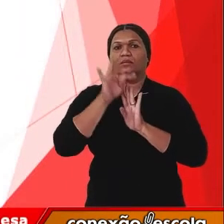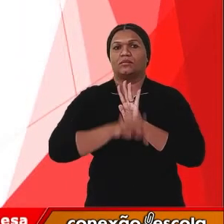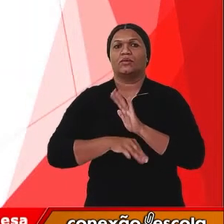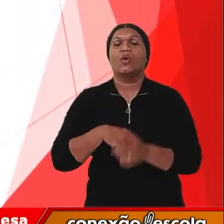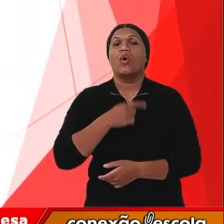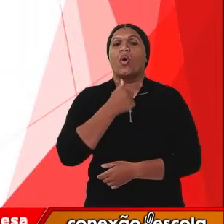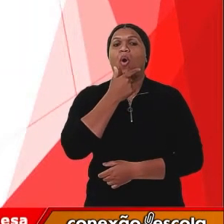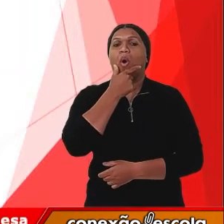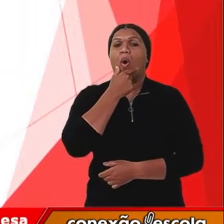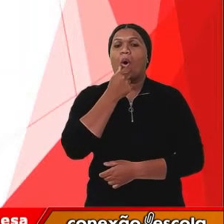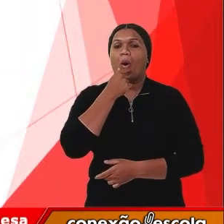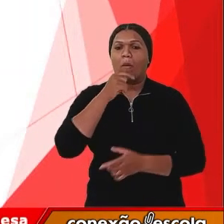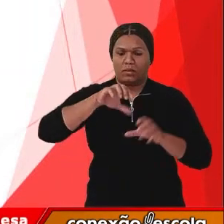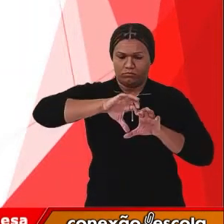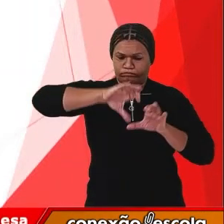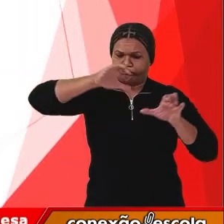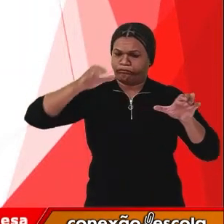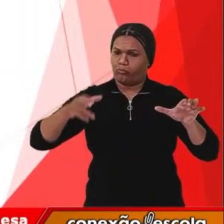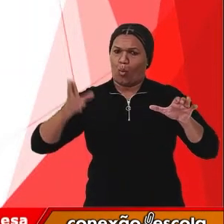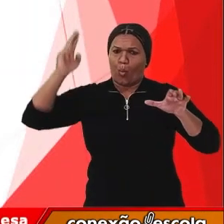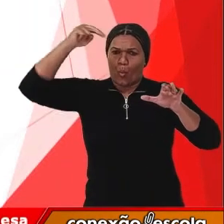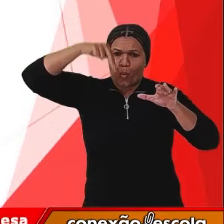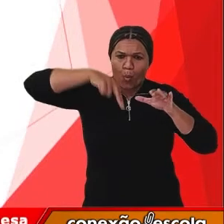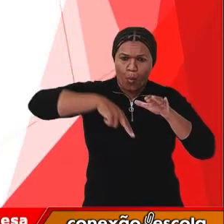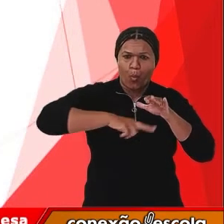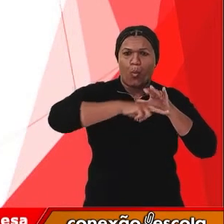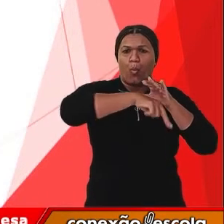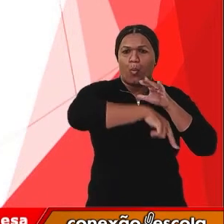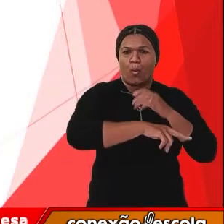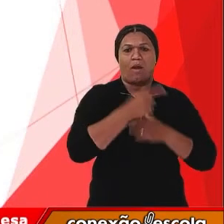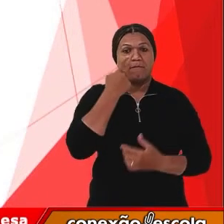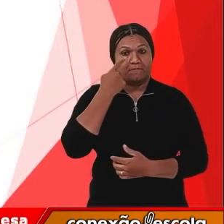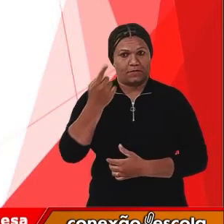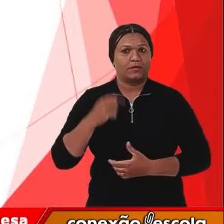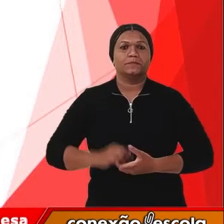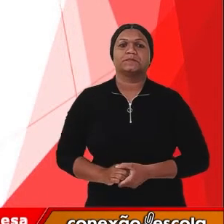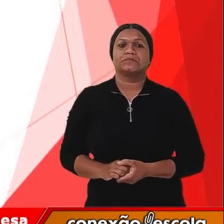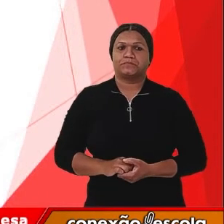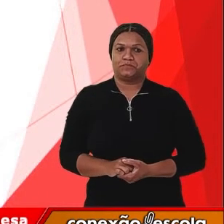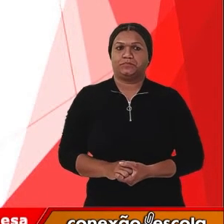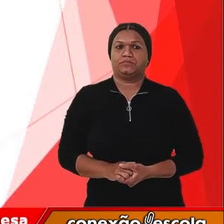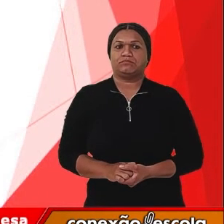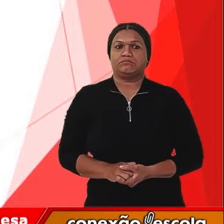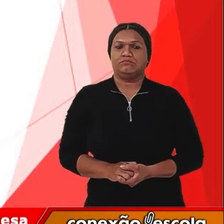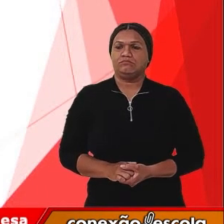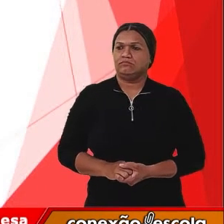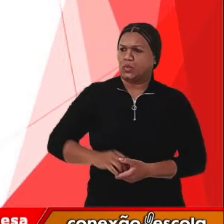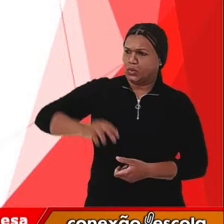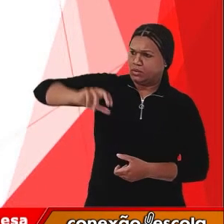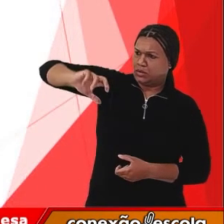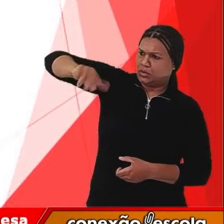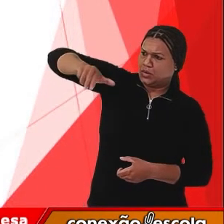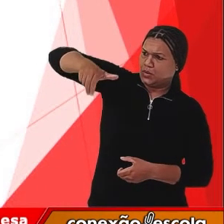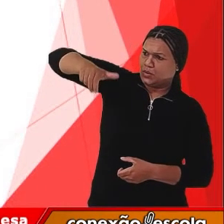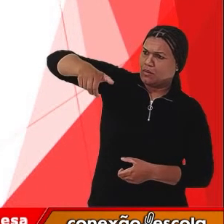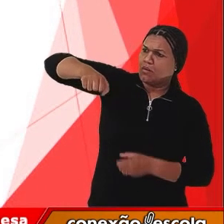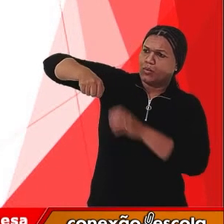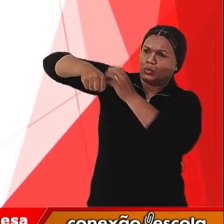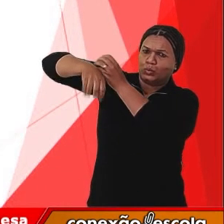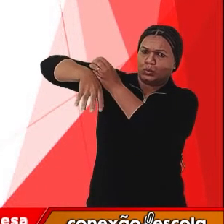que entrou pelo Cano eu comprei comigo a leitura Tu abriu a torneira